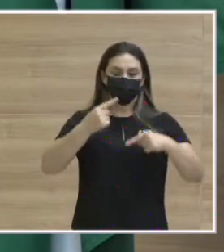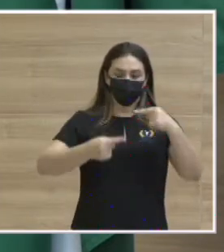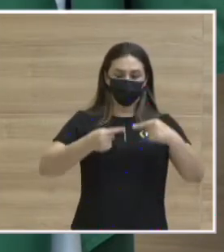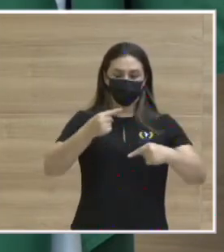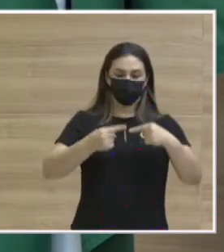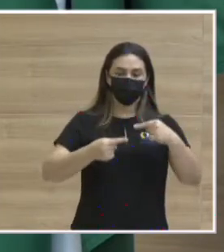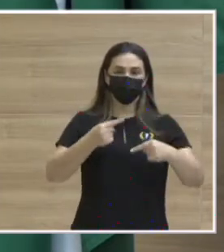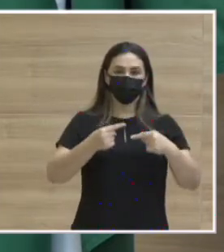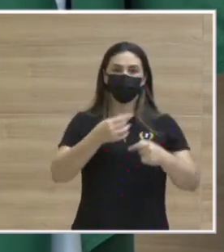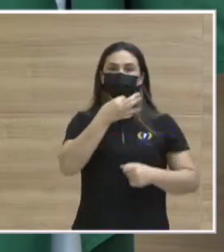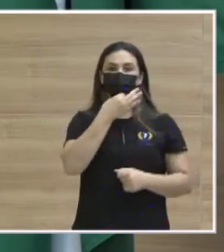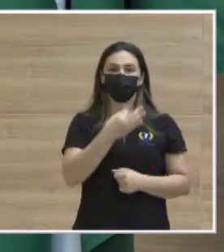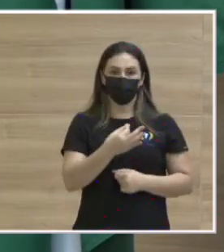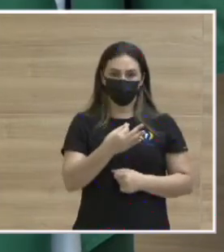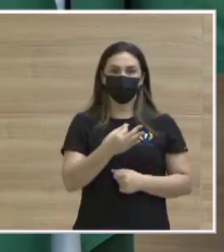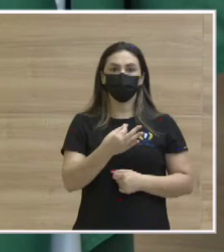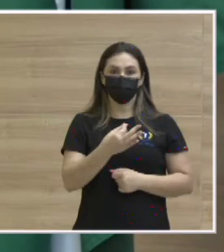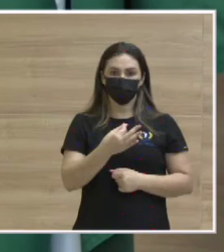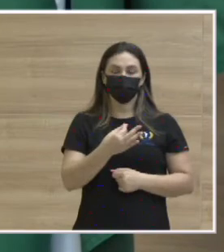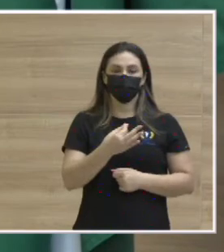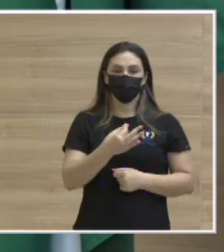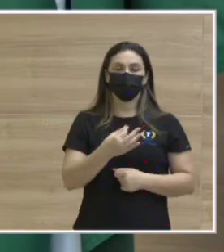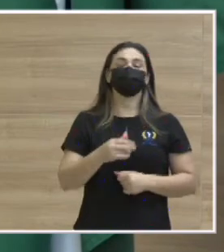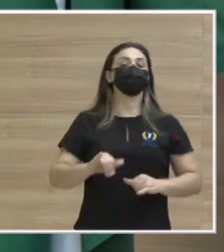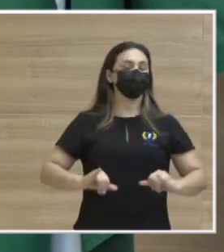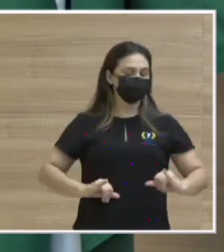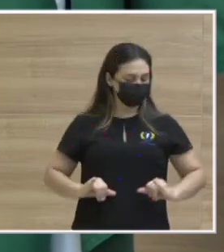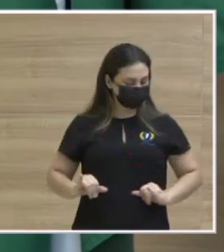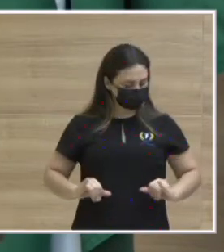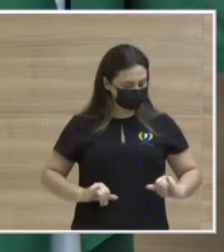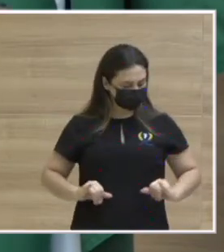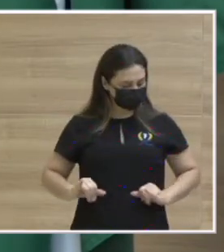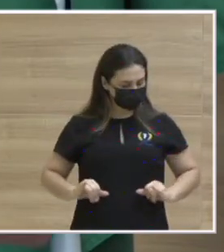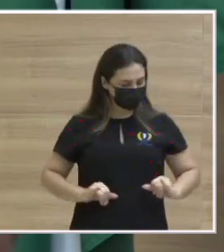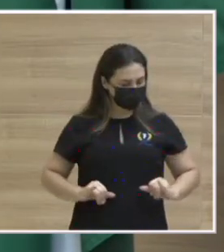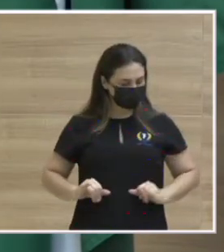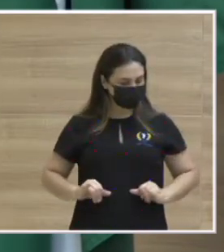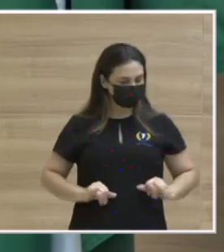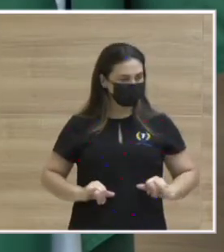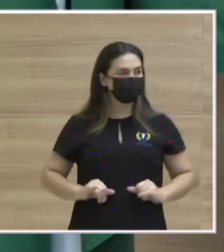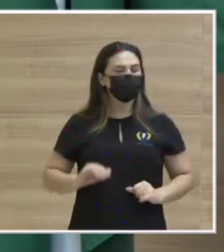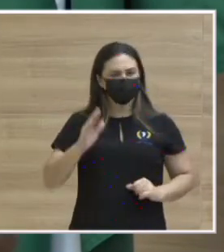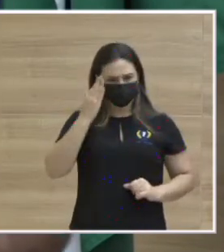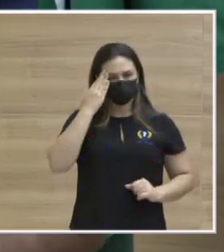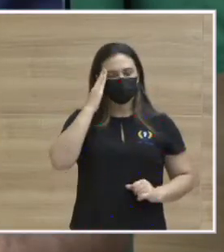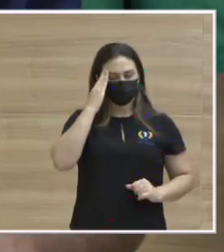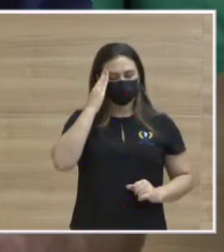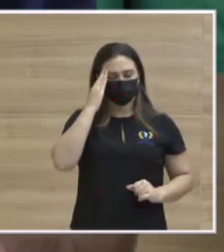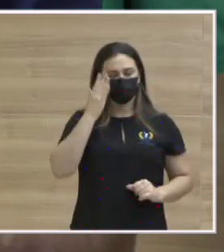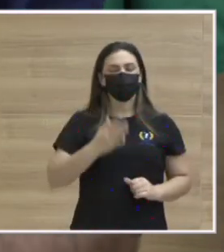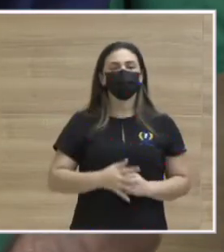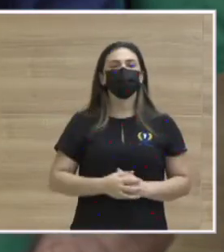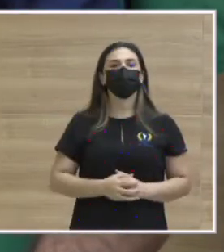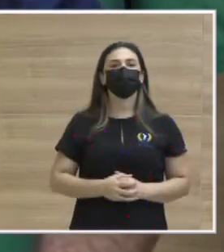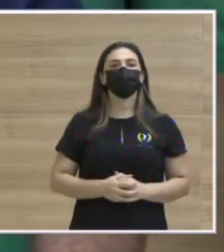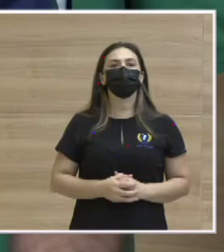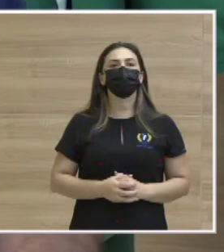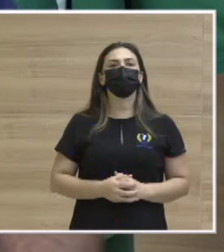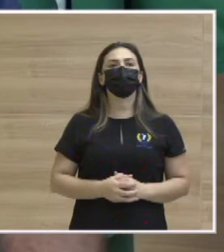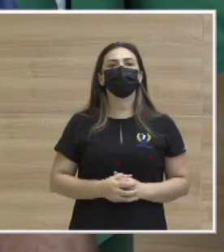político e de opinião que também estão sofrendo perseguições. Acredito que os senhores já devam ter recebido isso. Né?